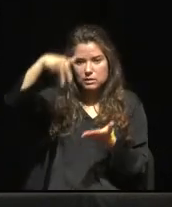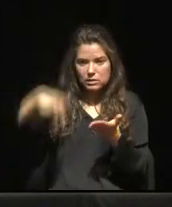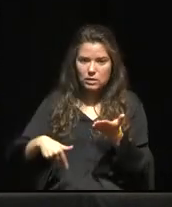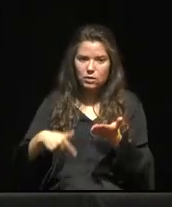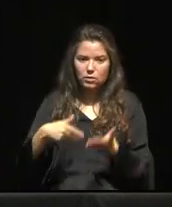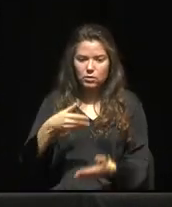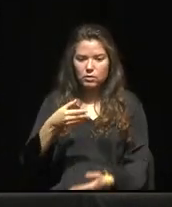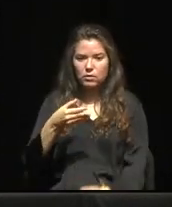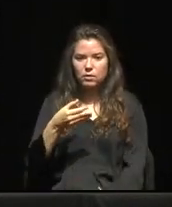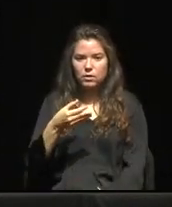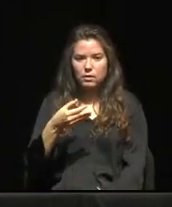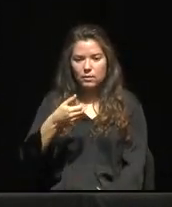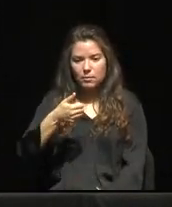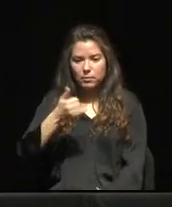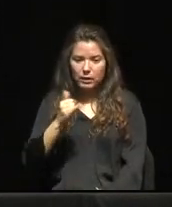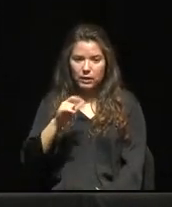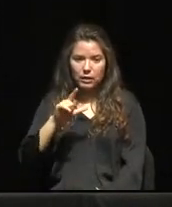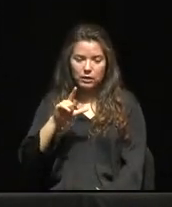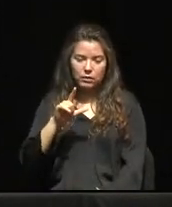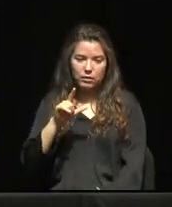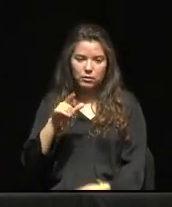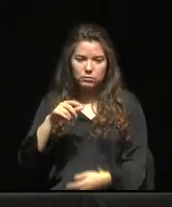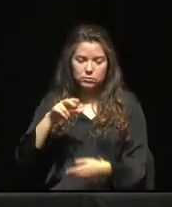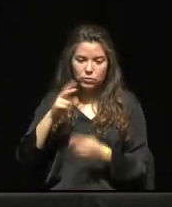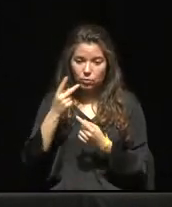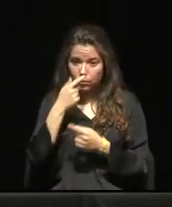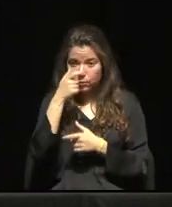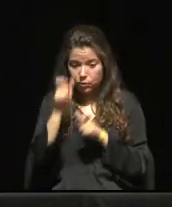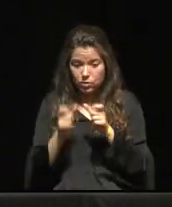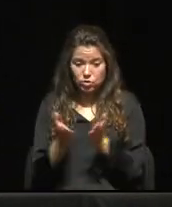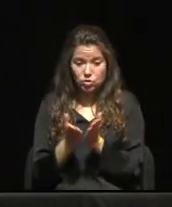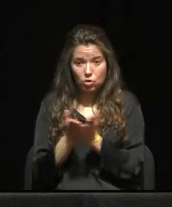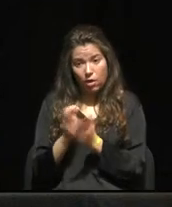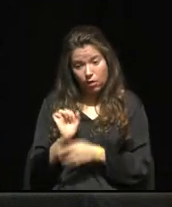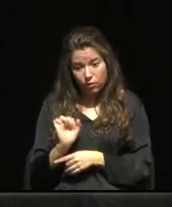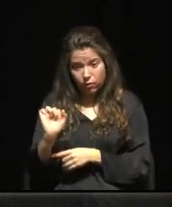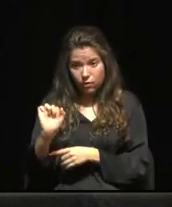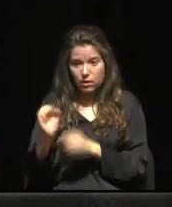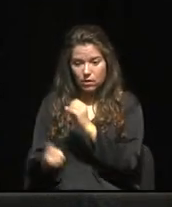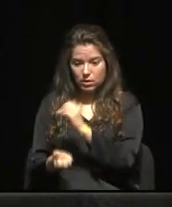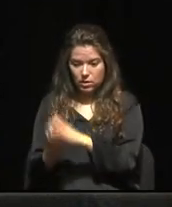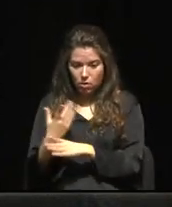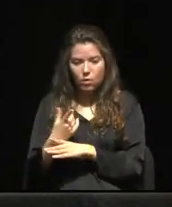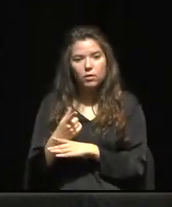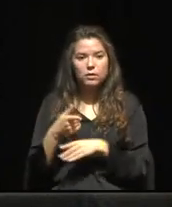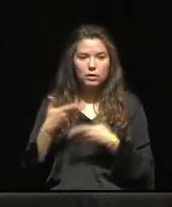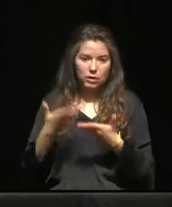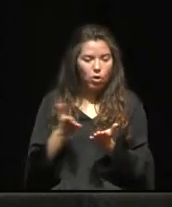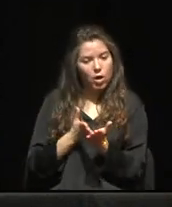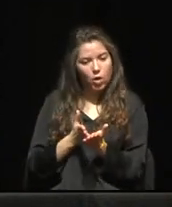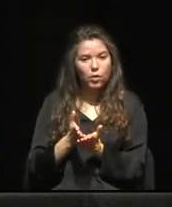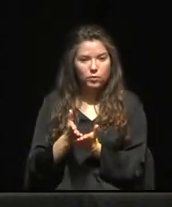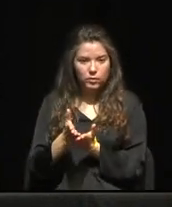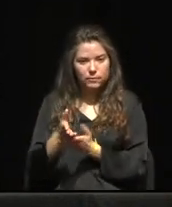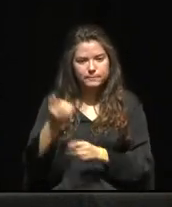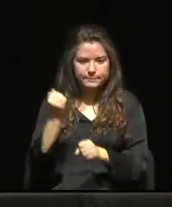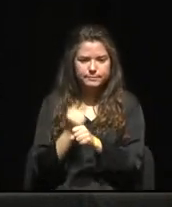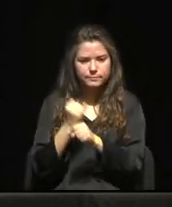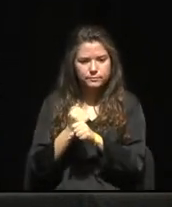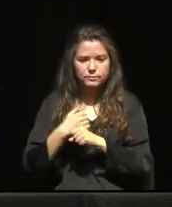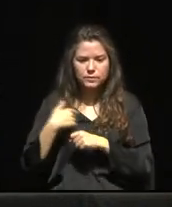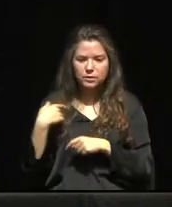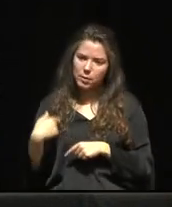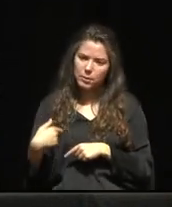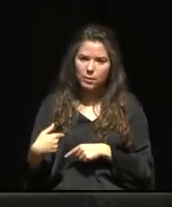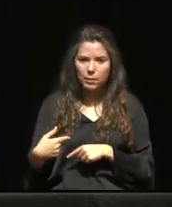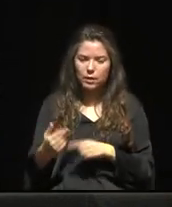tandem Bil lugares fundou a sua própria escola de paraquedismo a qual ainda mantém tem uma atividade regular